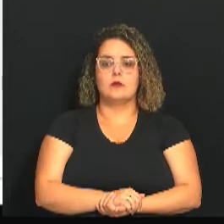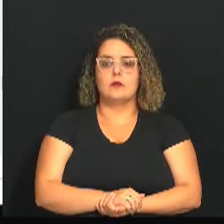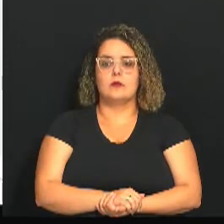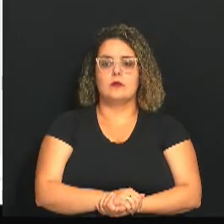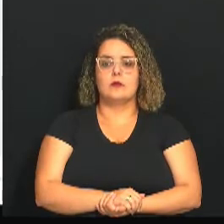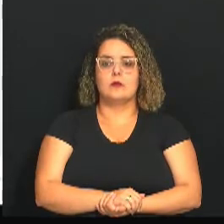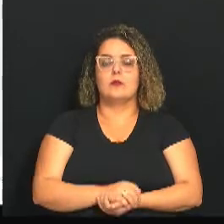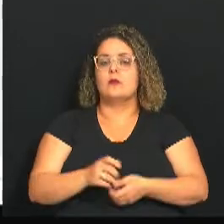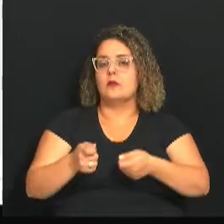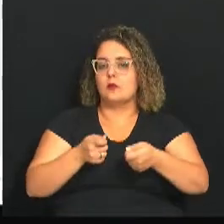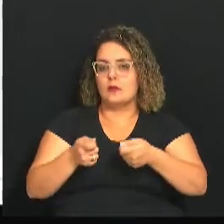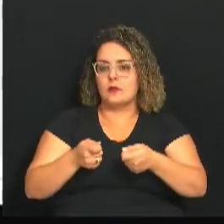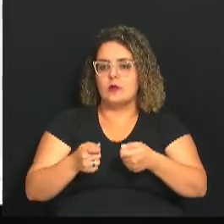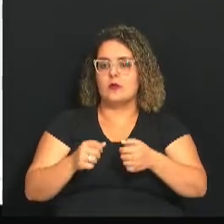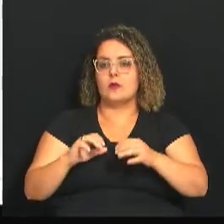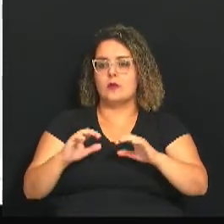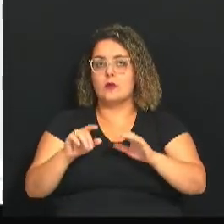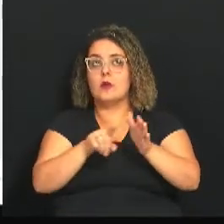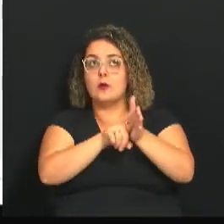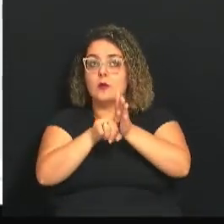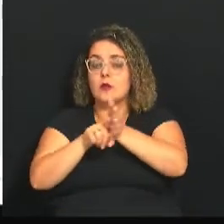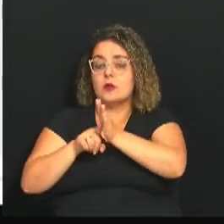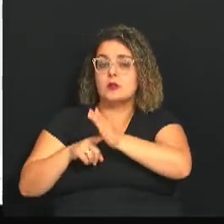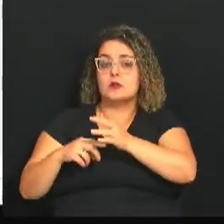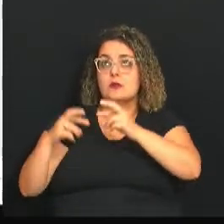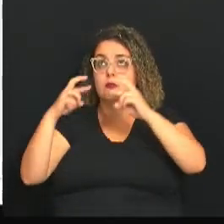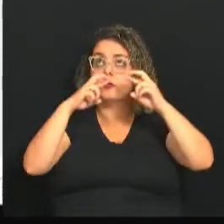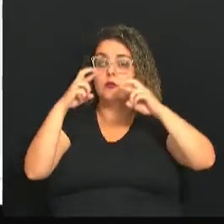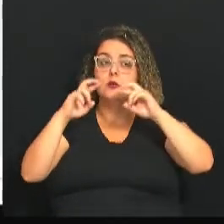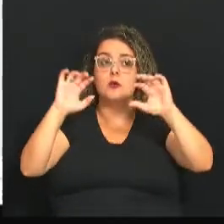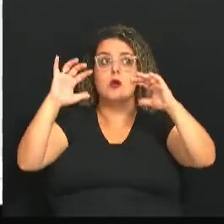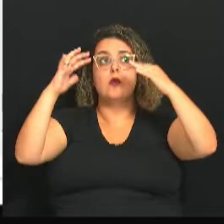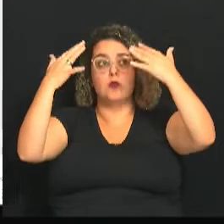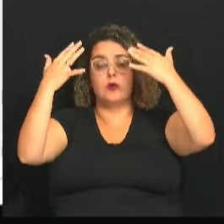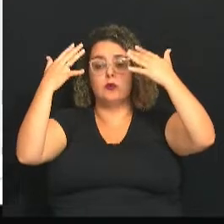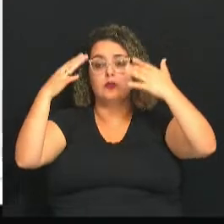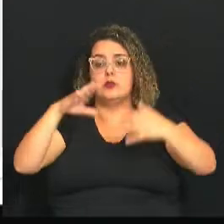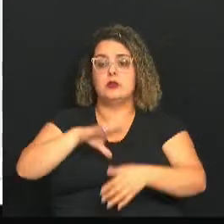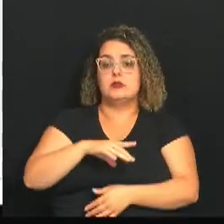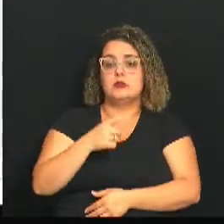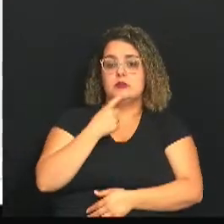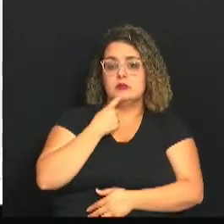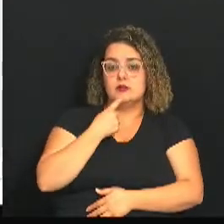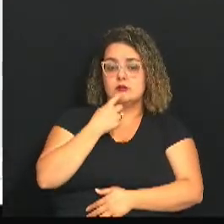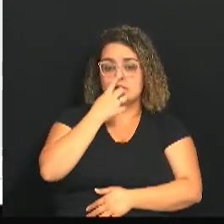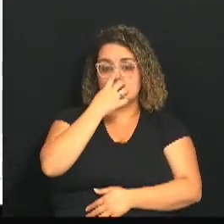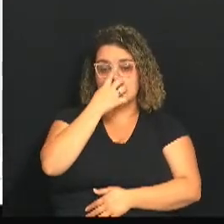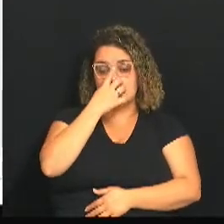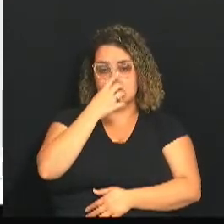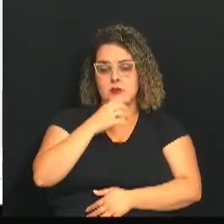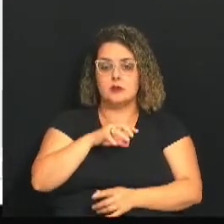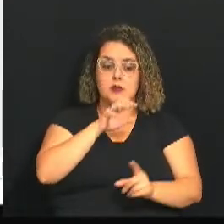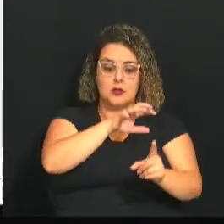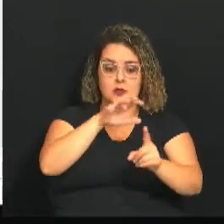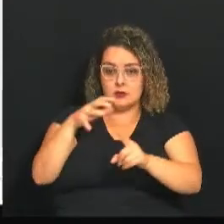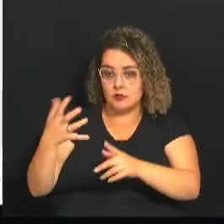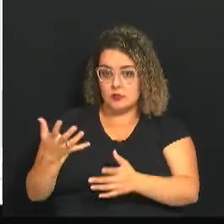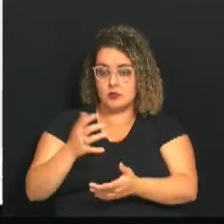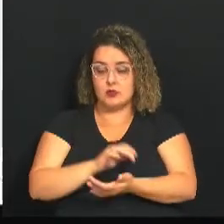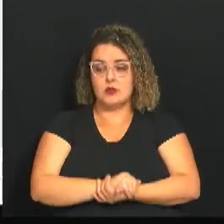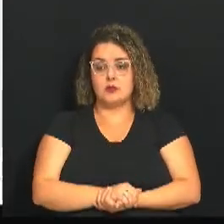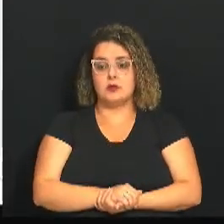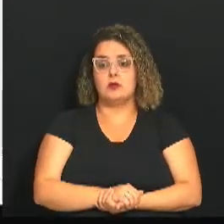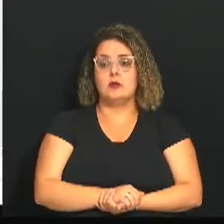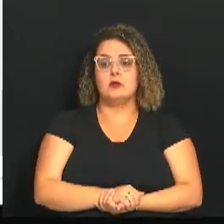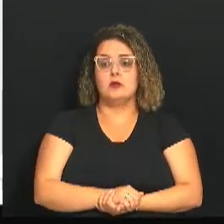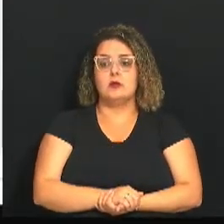monitoramento, planejamento e pesquisa sobre o tempo meteorológico em Campinas e os impactos, né? Então, primeiro, elucidar alguns